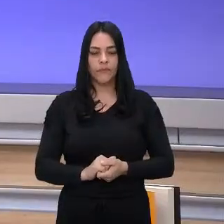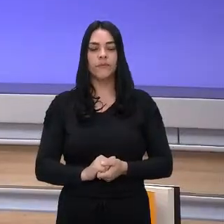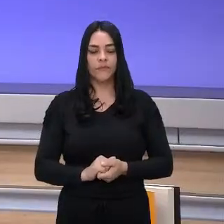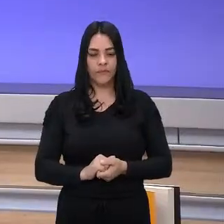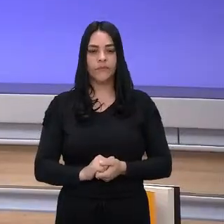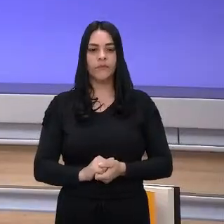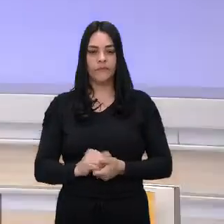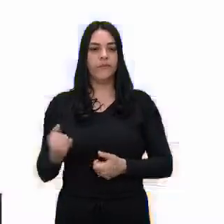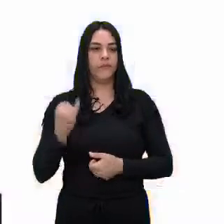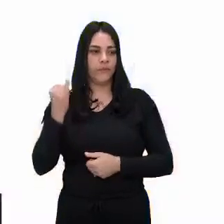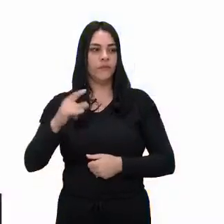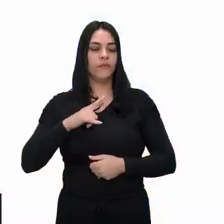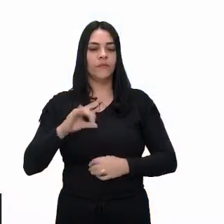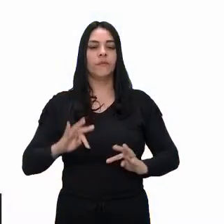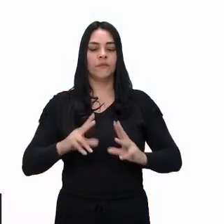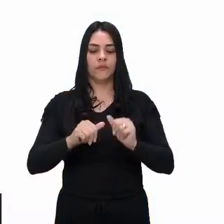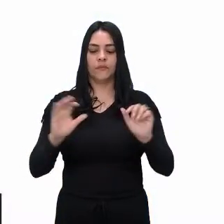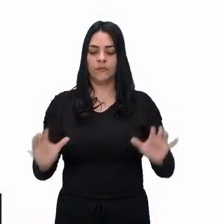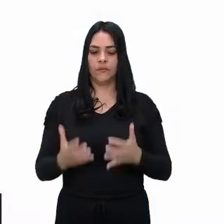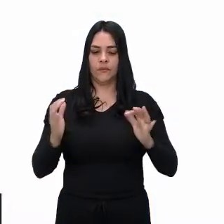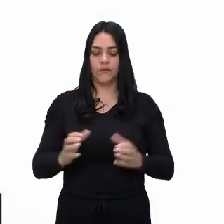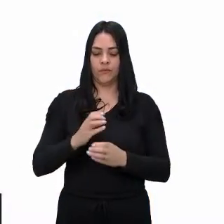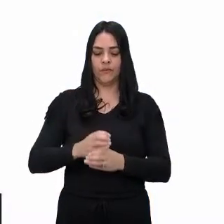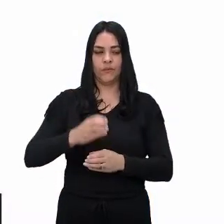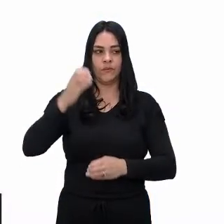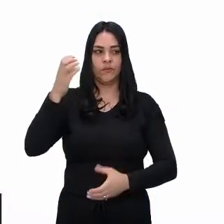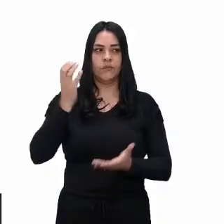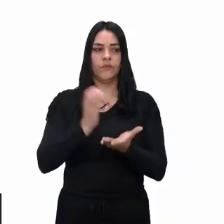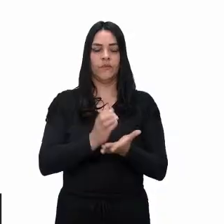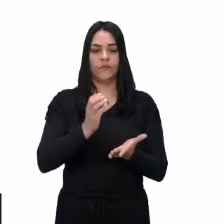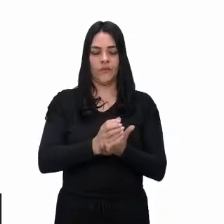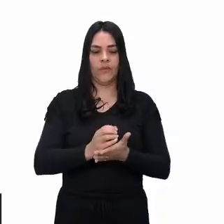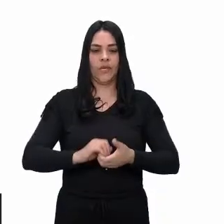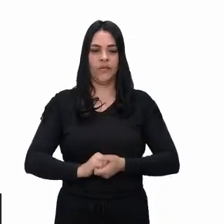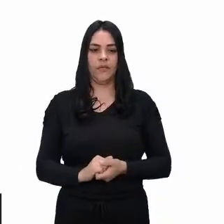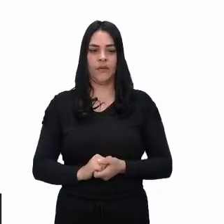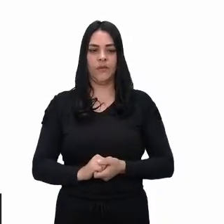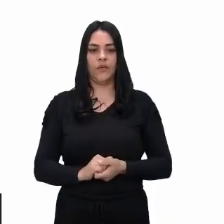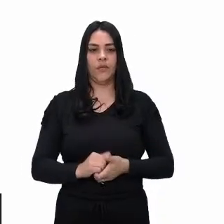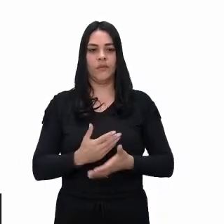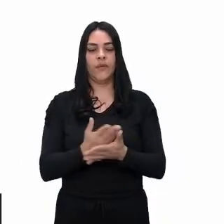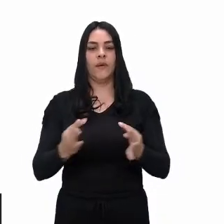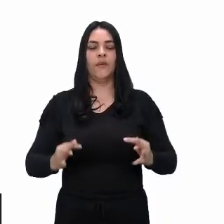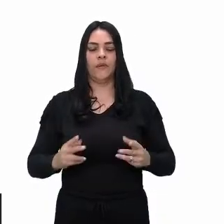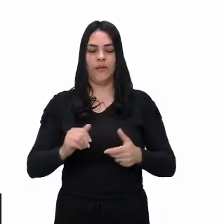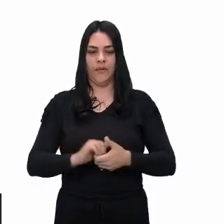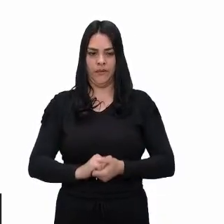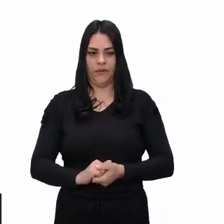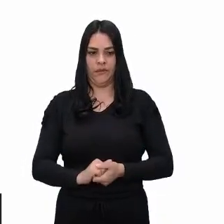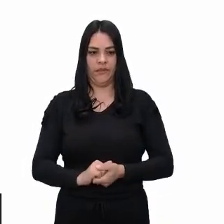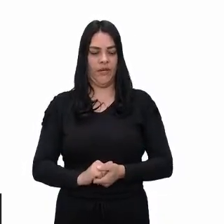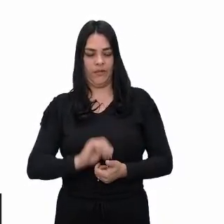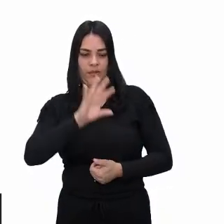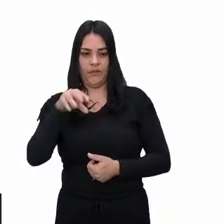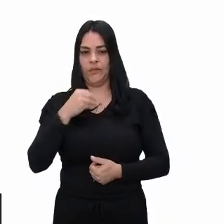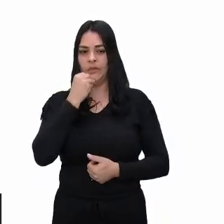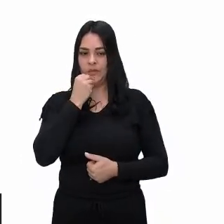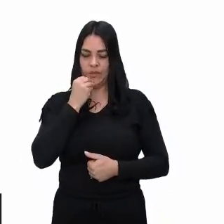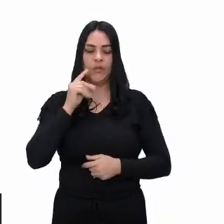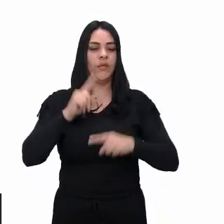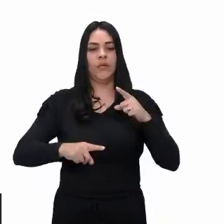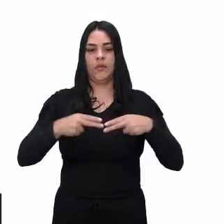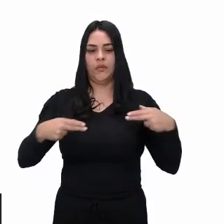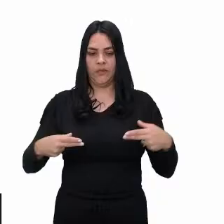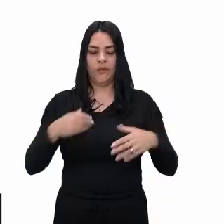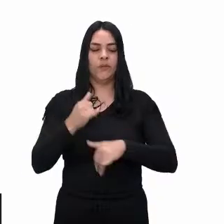crucial. Estimular o uso de garrafas e copos reutilizáveis, incentivar os desafios do reaproveitamento dos